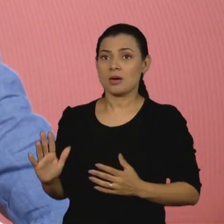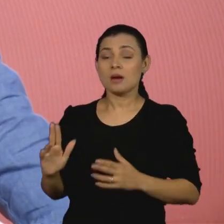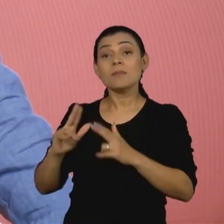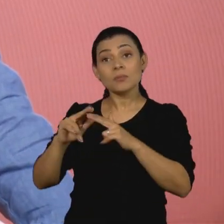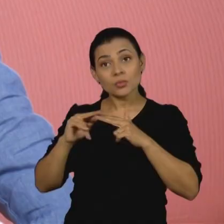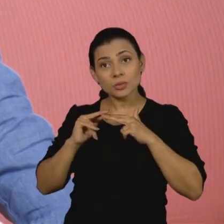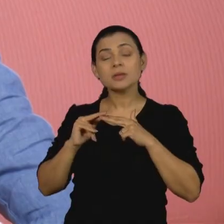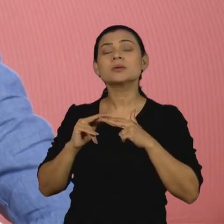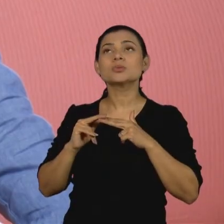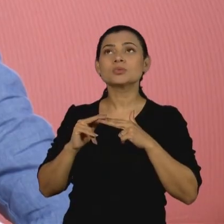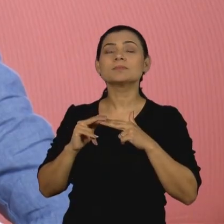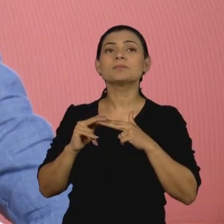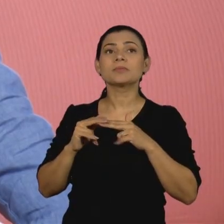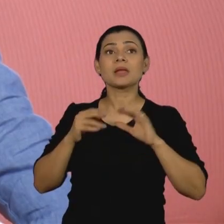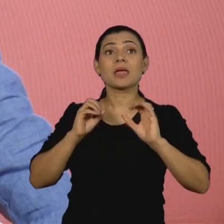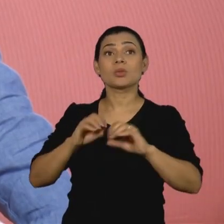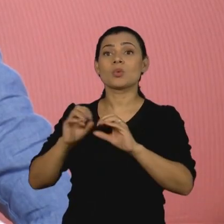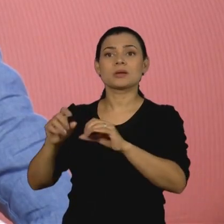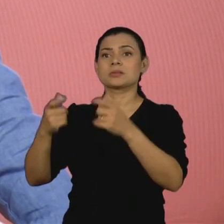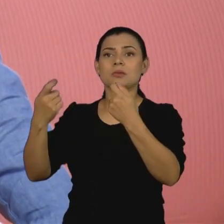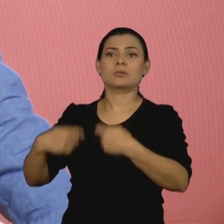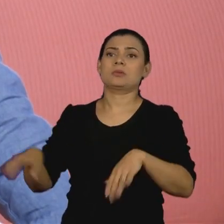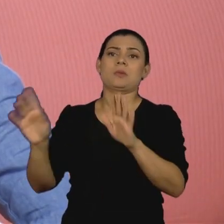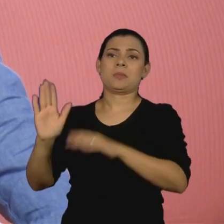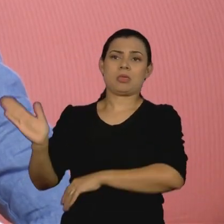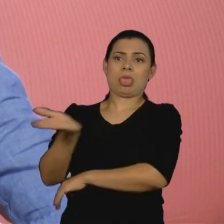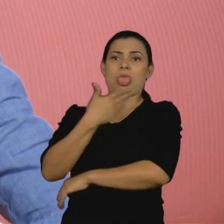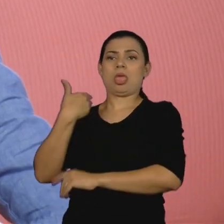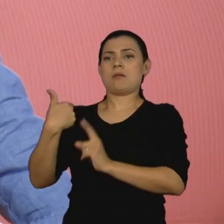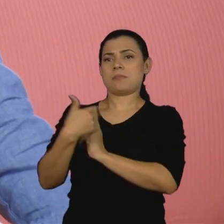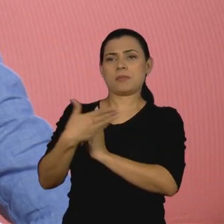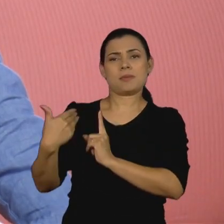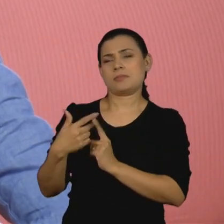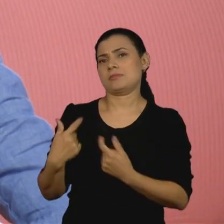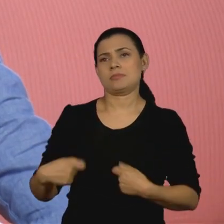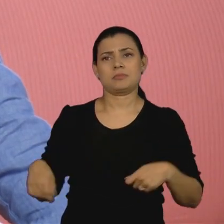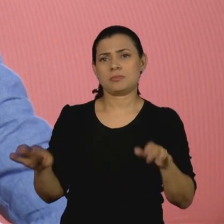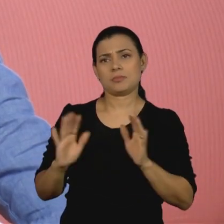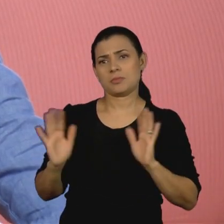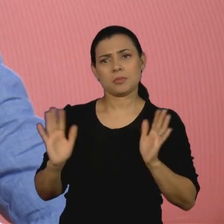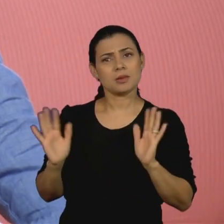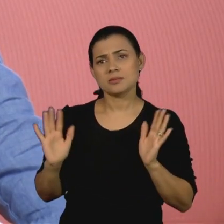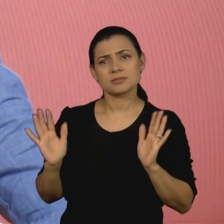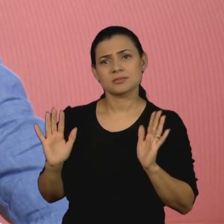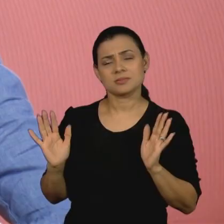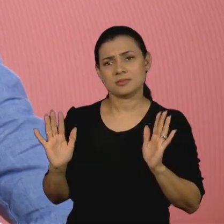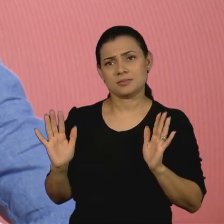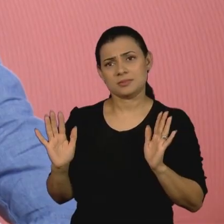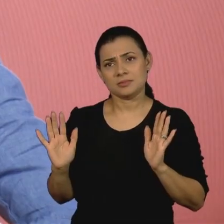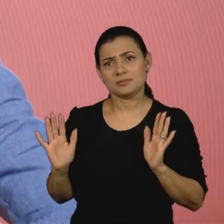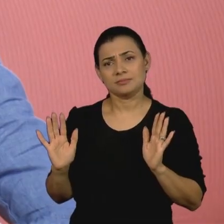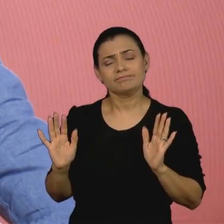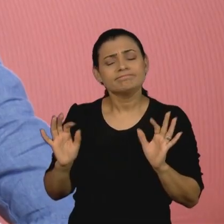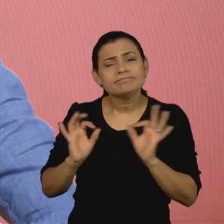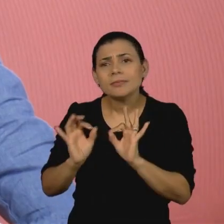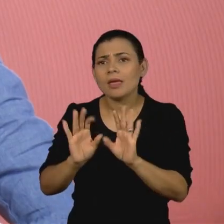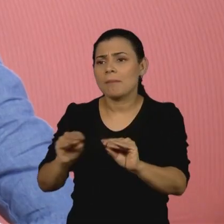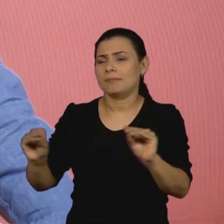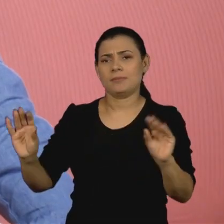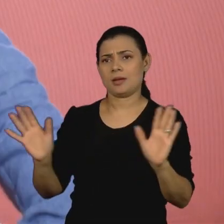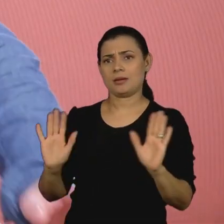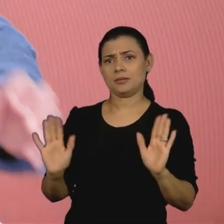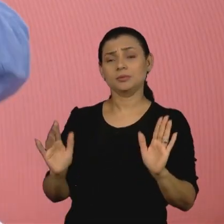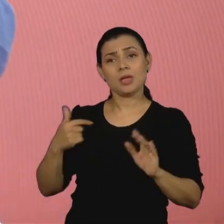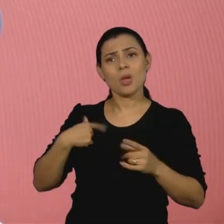acho que a educação não precisa nunca ninguém tomar um tapa ou dar um tapa em ninguém. Sou